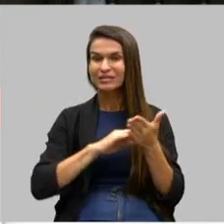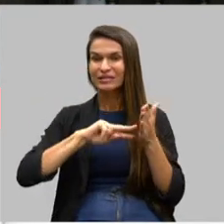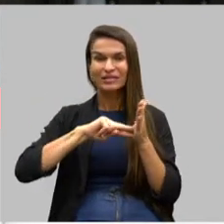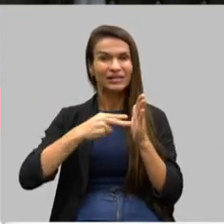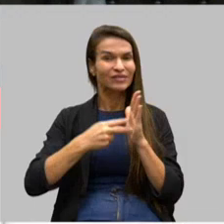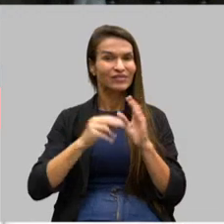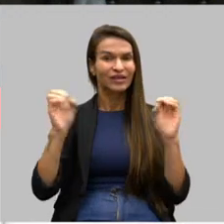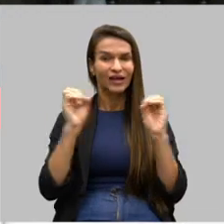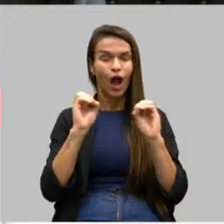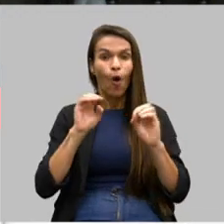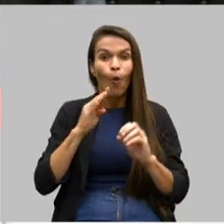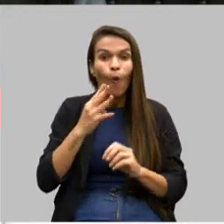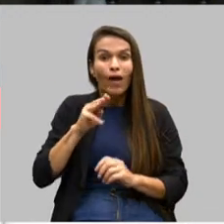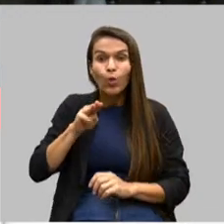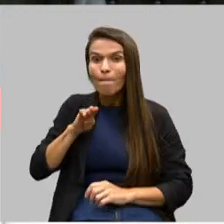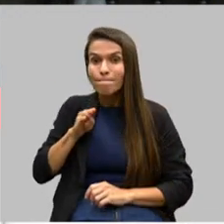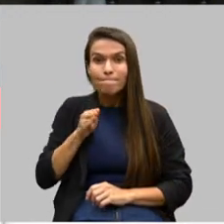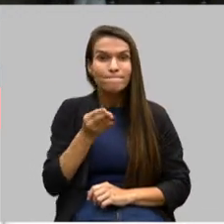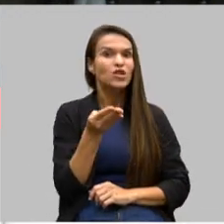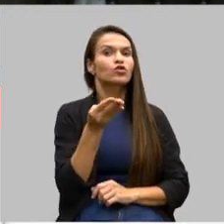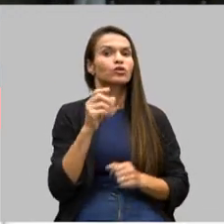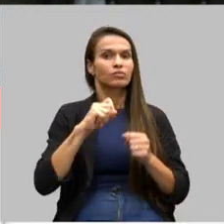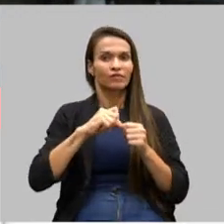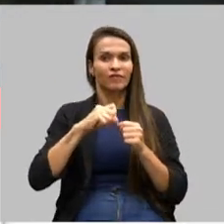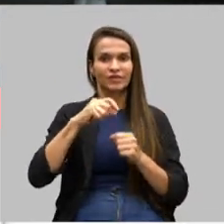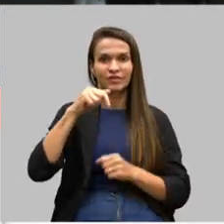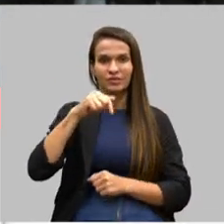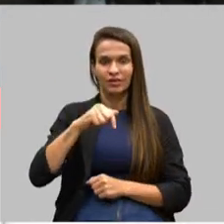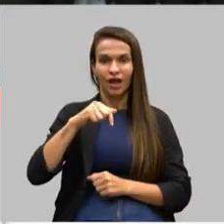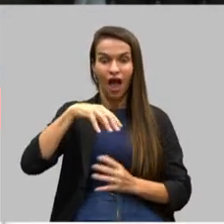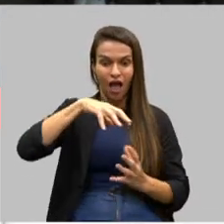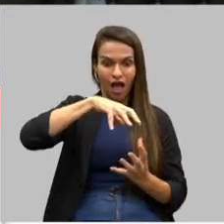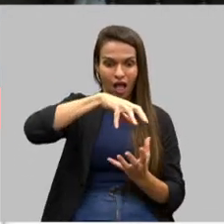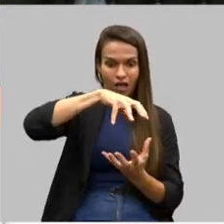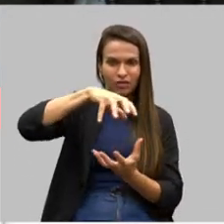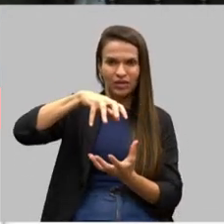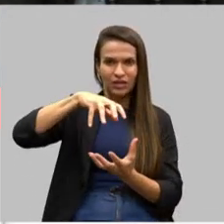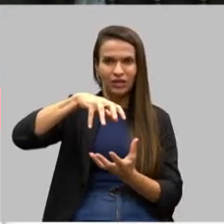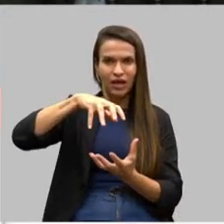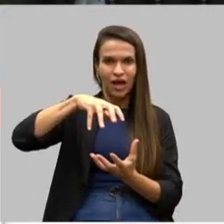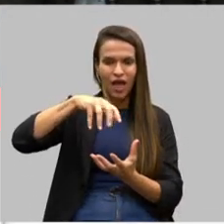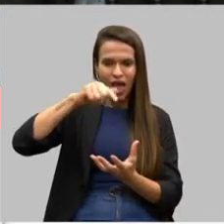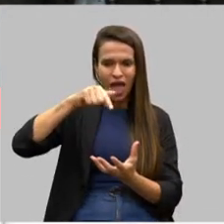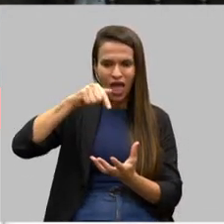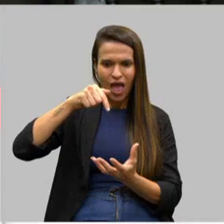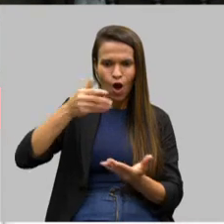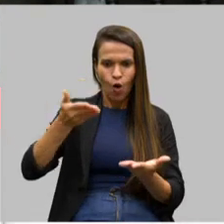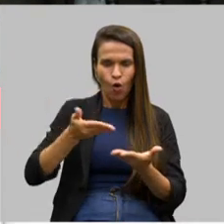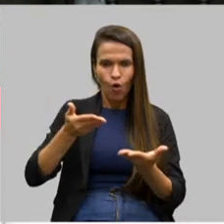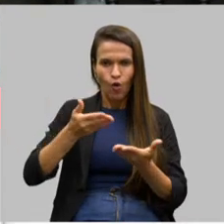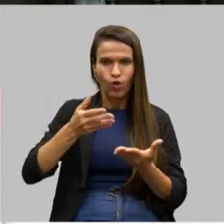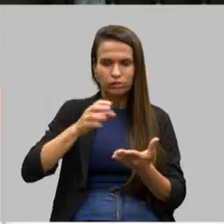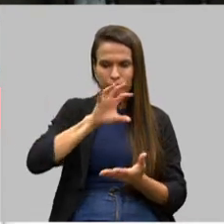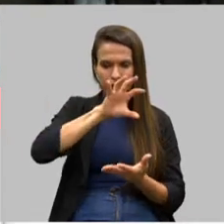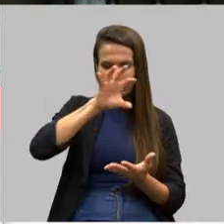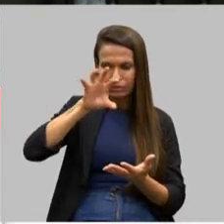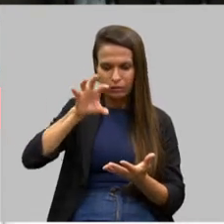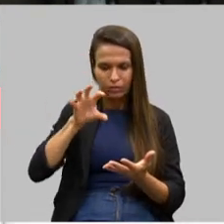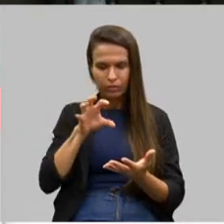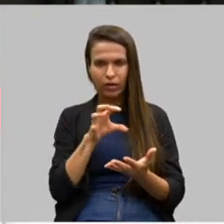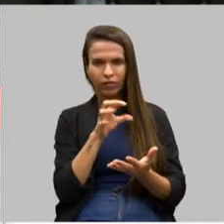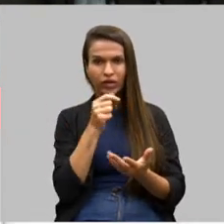4 bilhões para fazer isso aqui. A Terra, do jeito que ela é hoje, esses continentes que a gente acha,